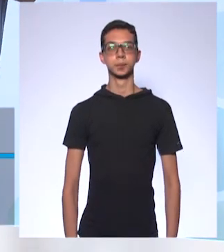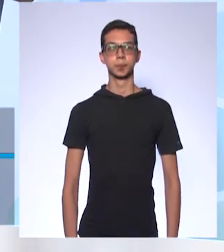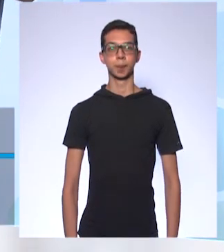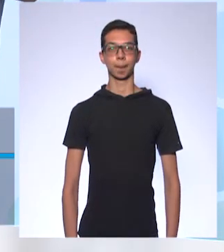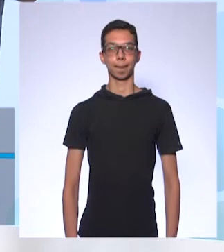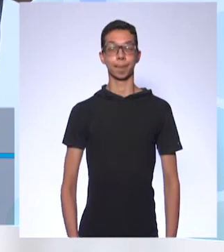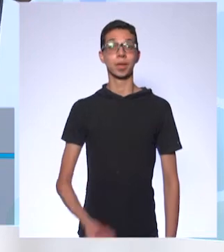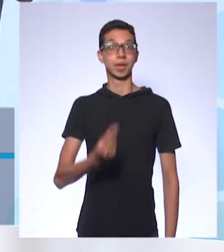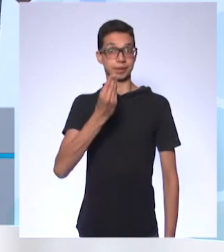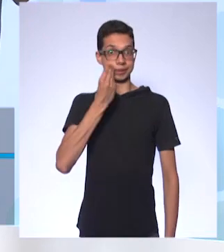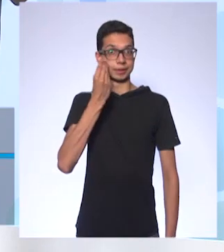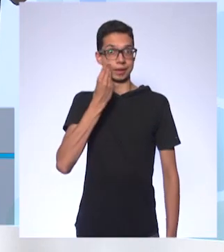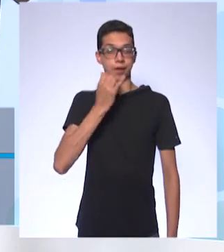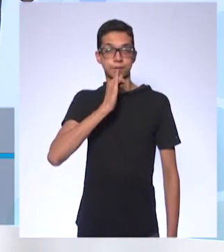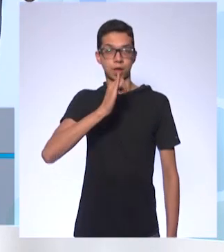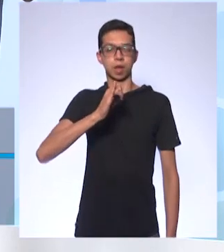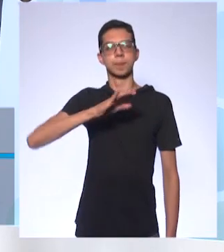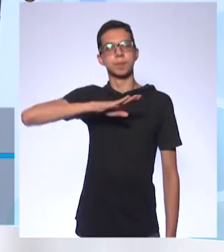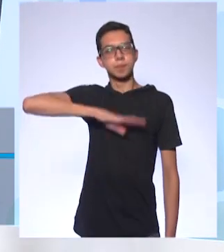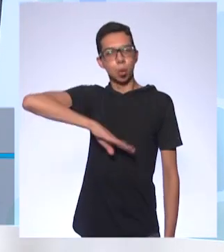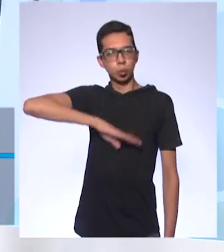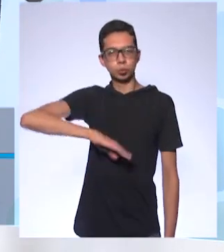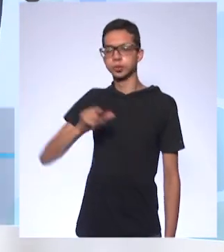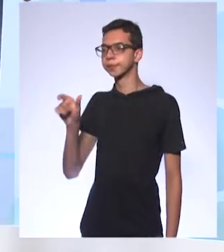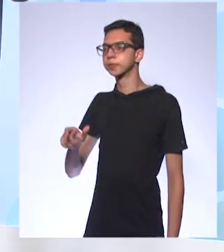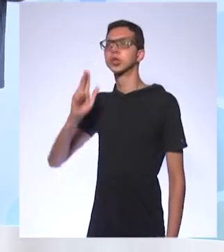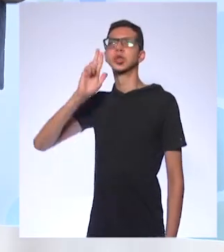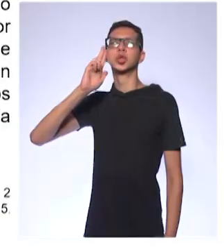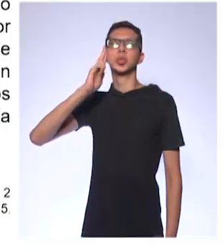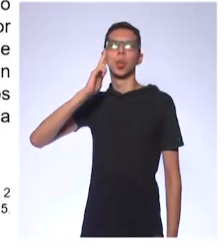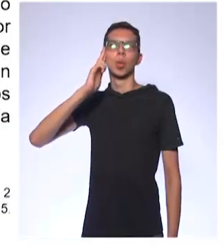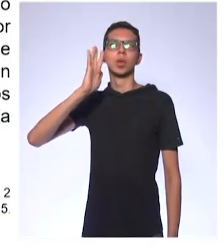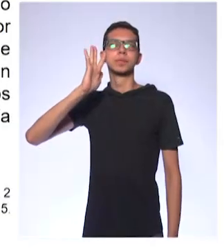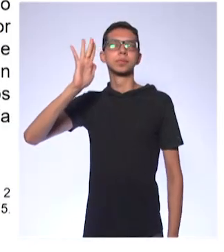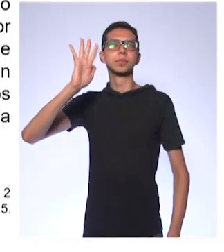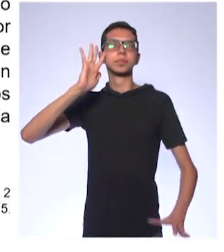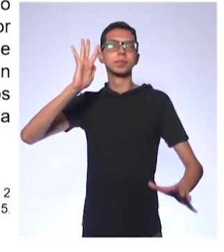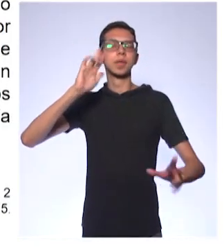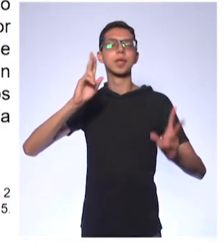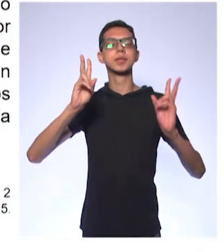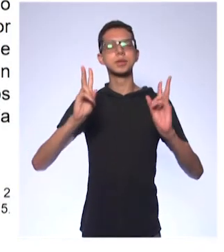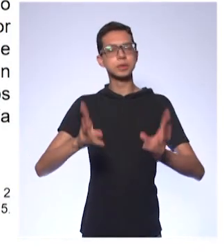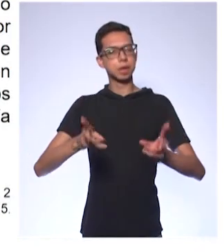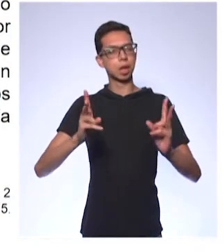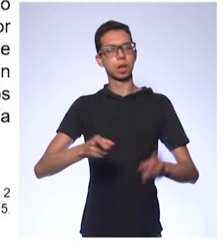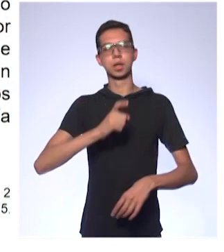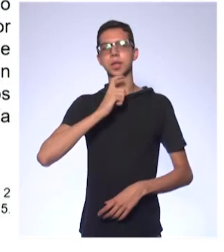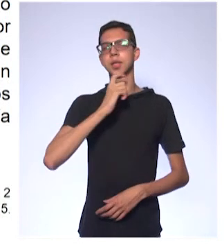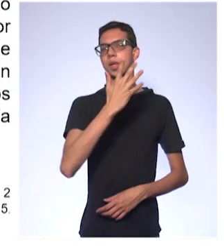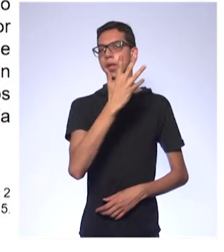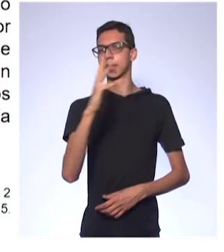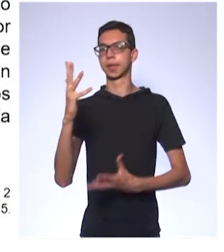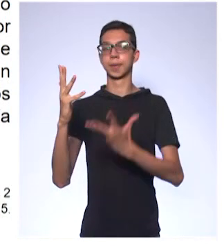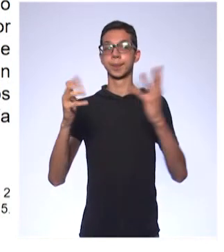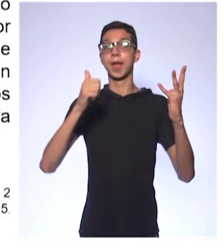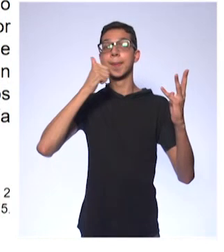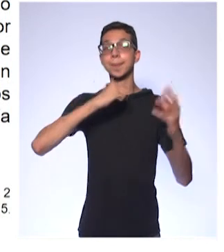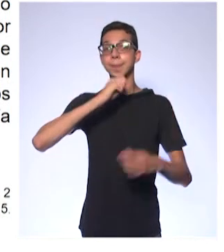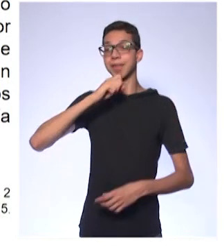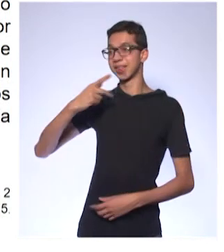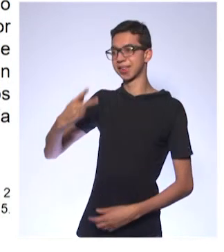Vou tentar falar mais em português. Sempre ele sonhava com árvores e tudo isso. Na verdade, a mãe dele, que era Plácida,